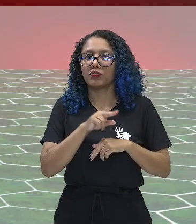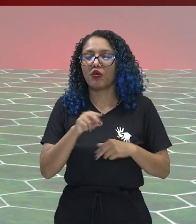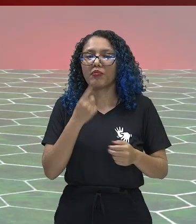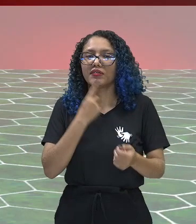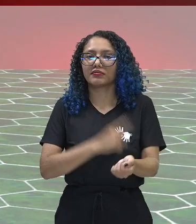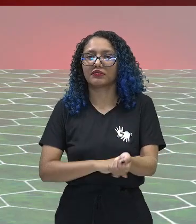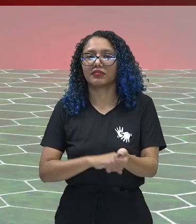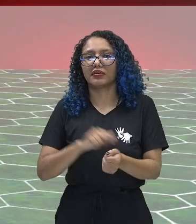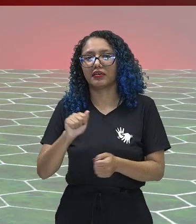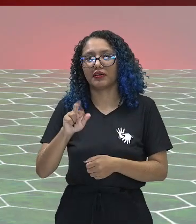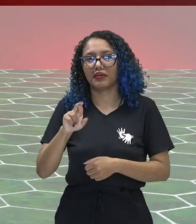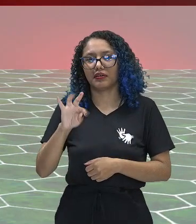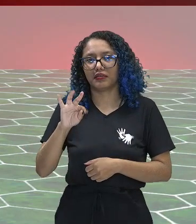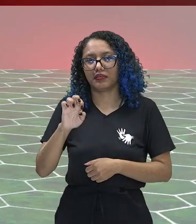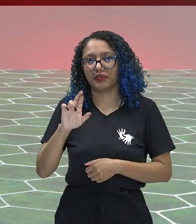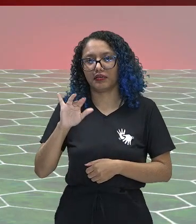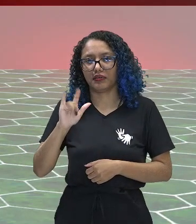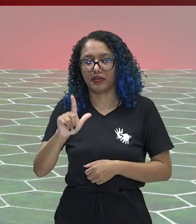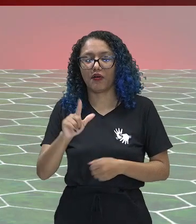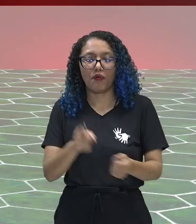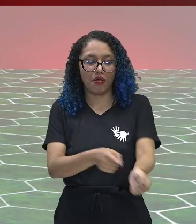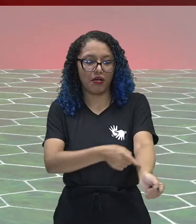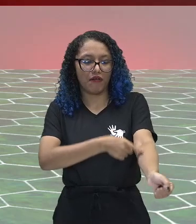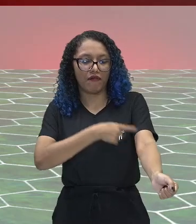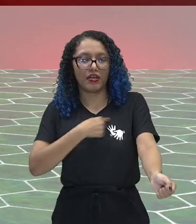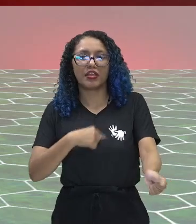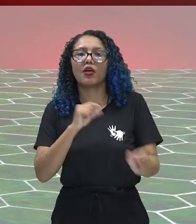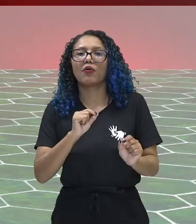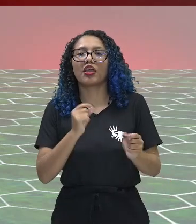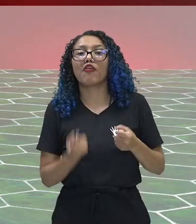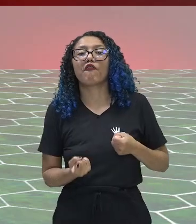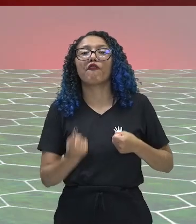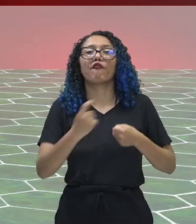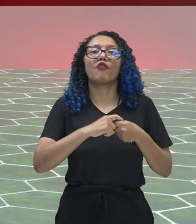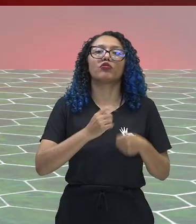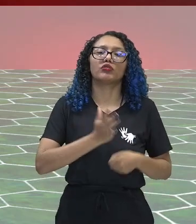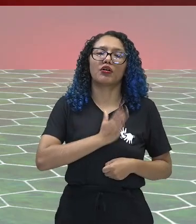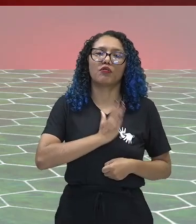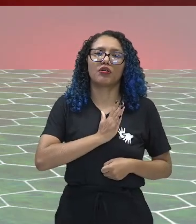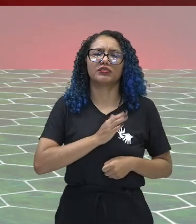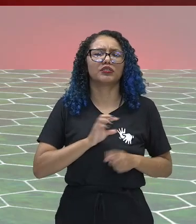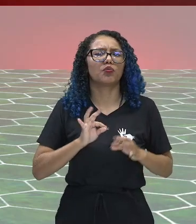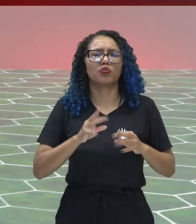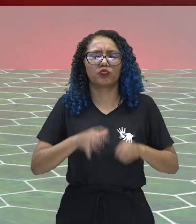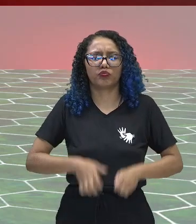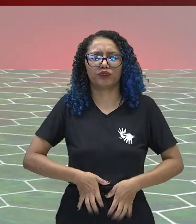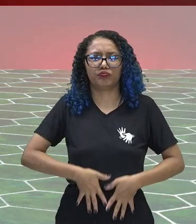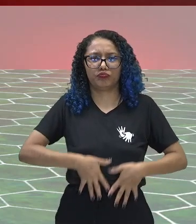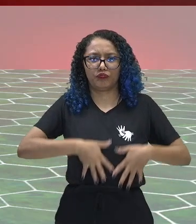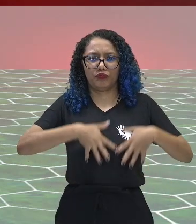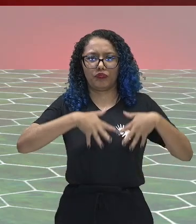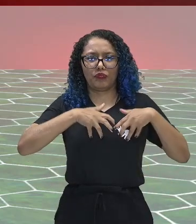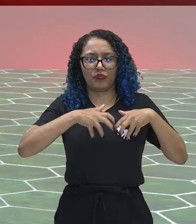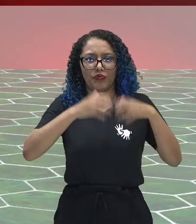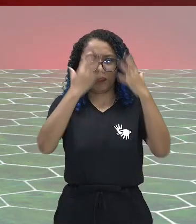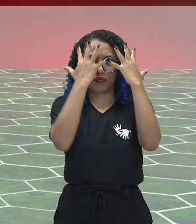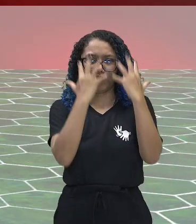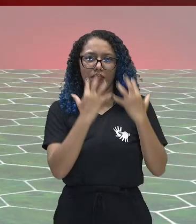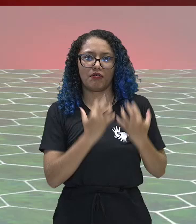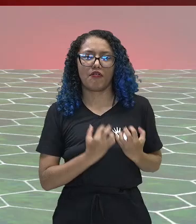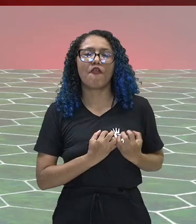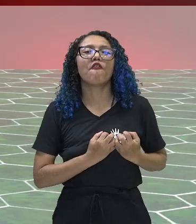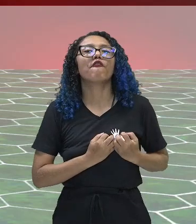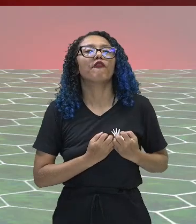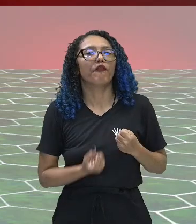As veias de recolher, de trazer ali, sair coletando esse gás rico em